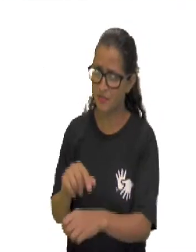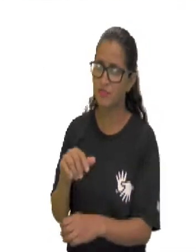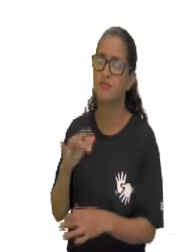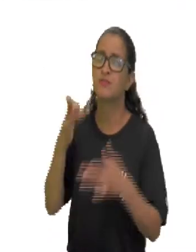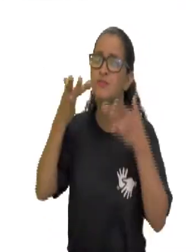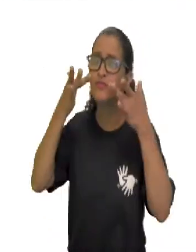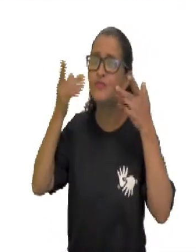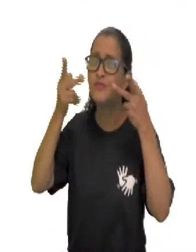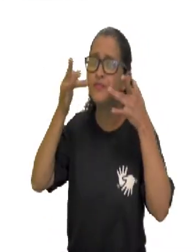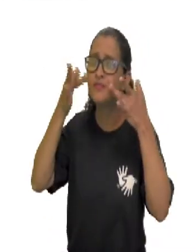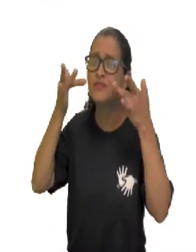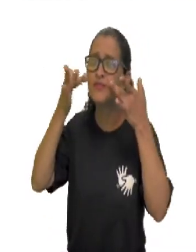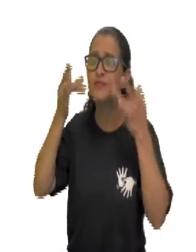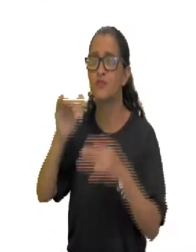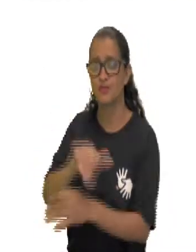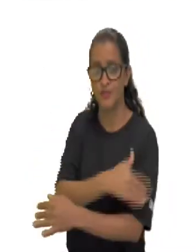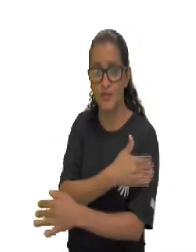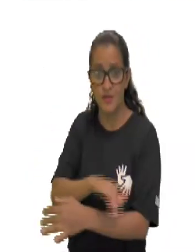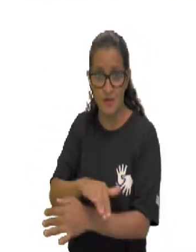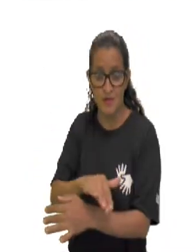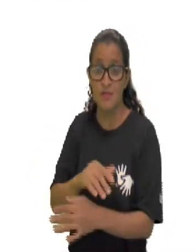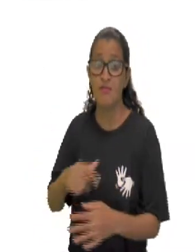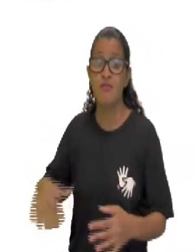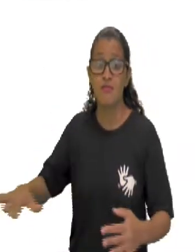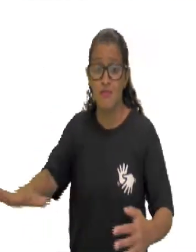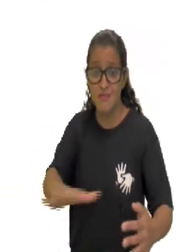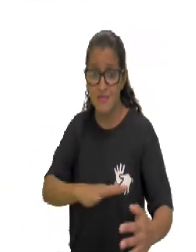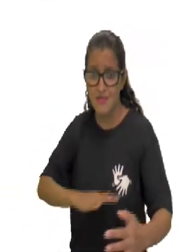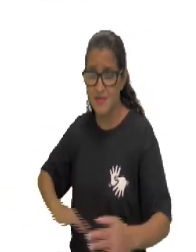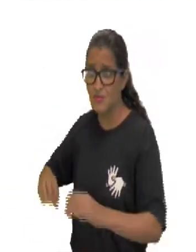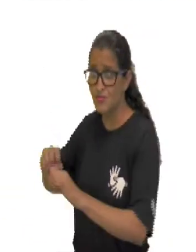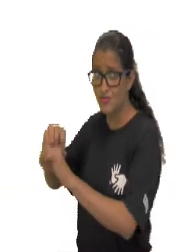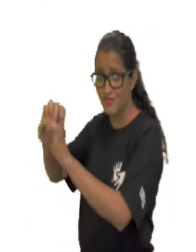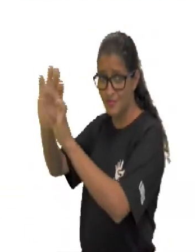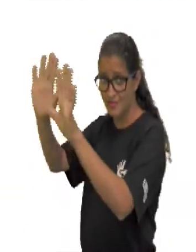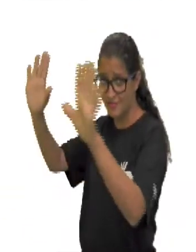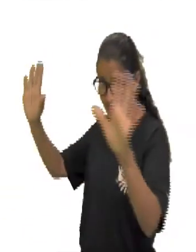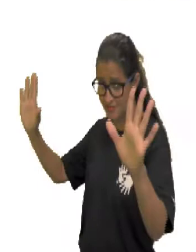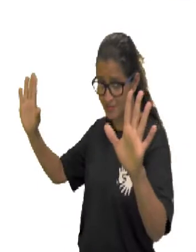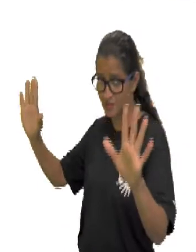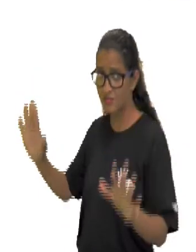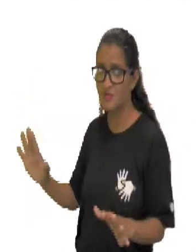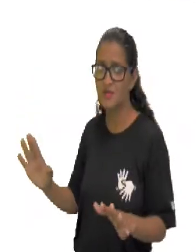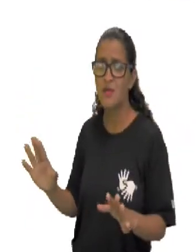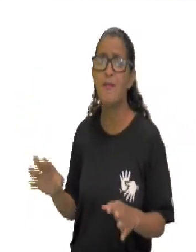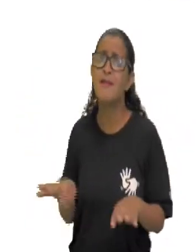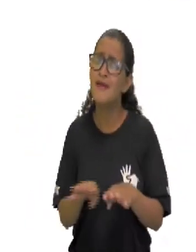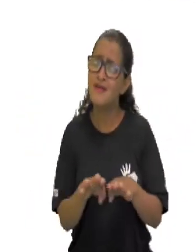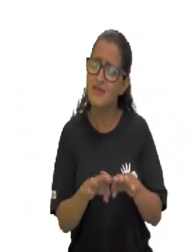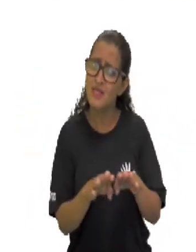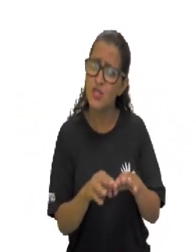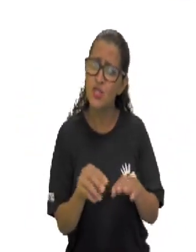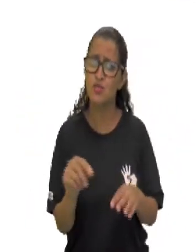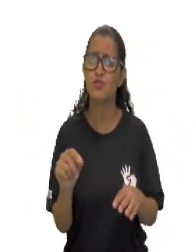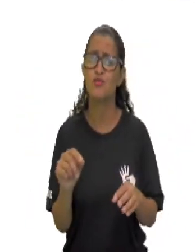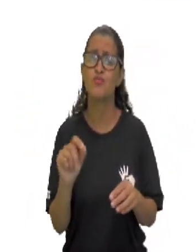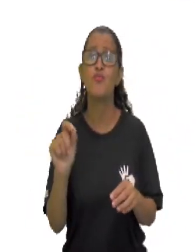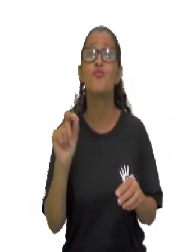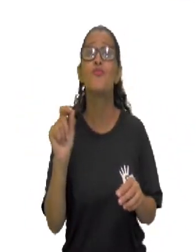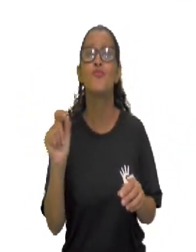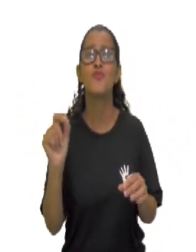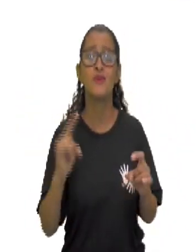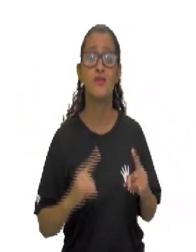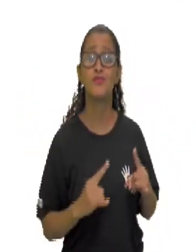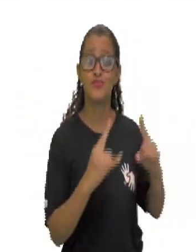né? O espaço aberto, como eu já disse, e tem muita relação com as artes de circo, porque usa-se